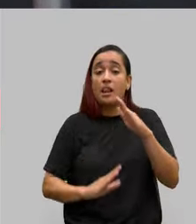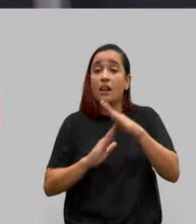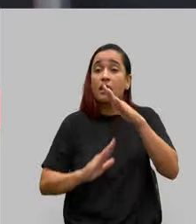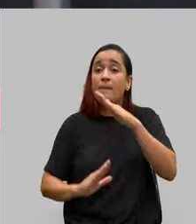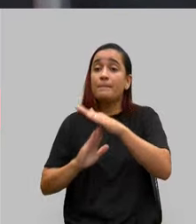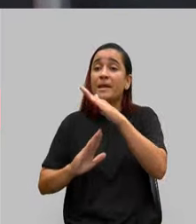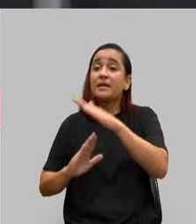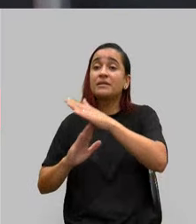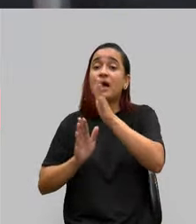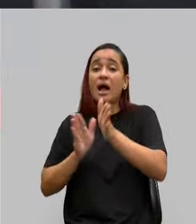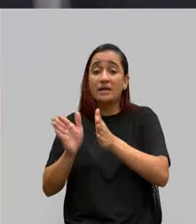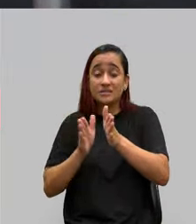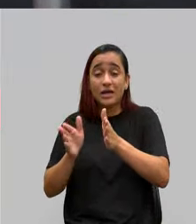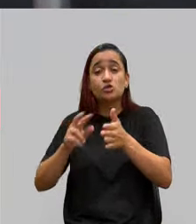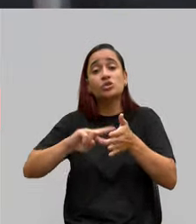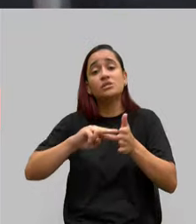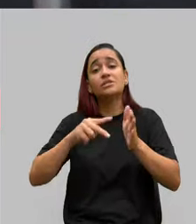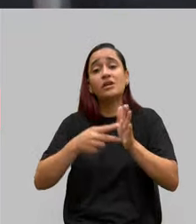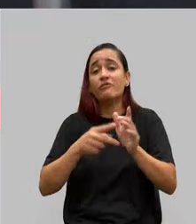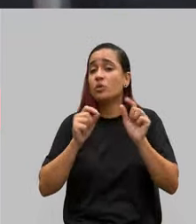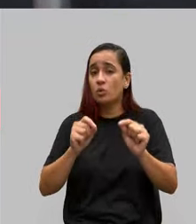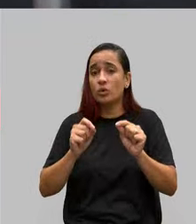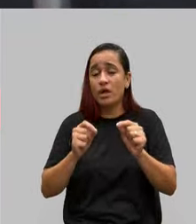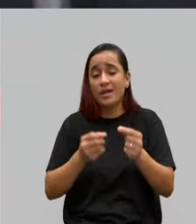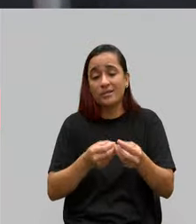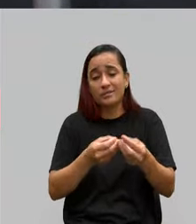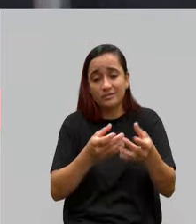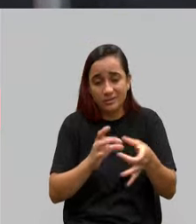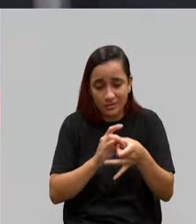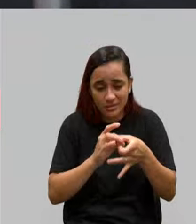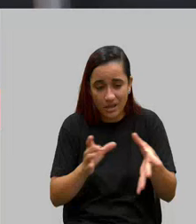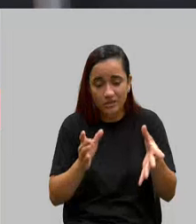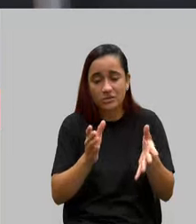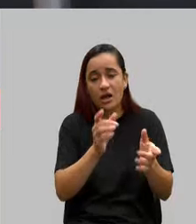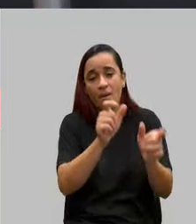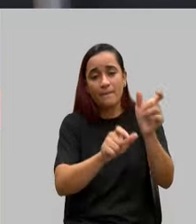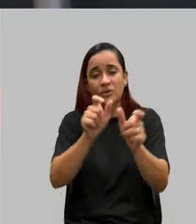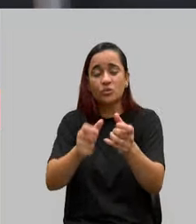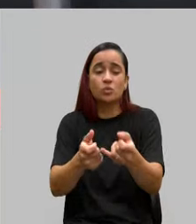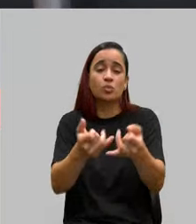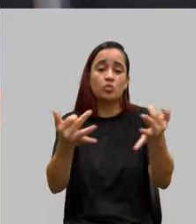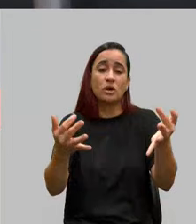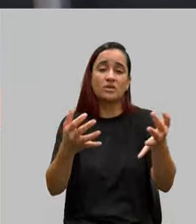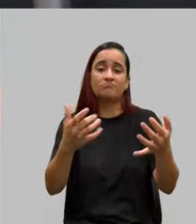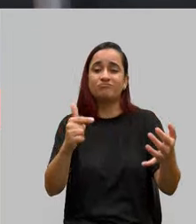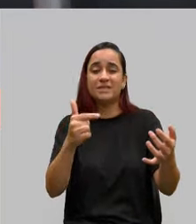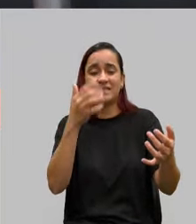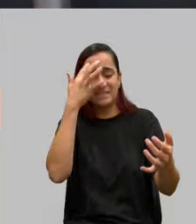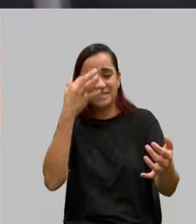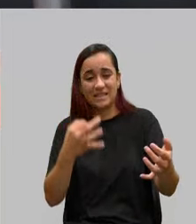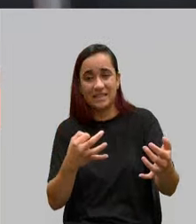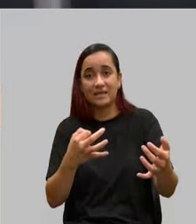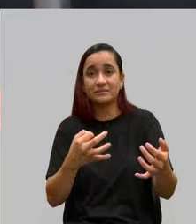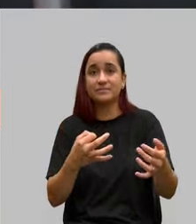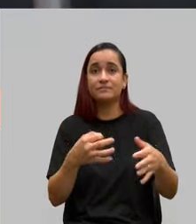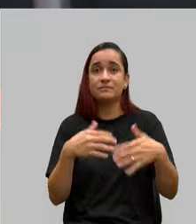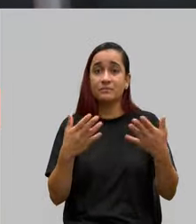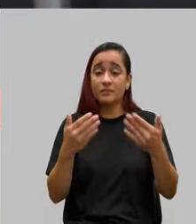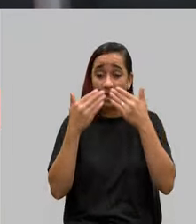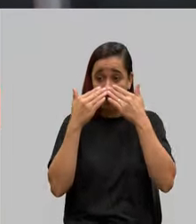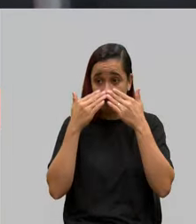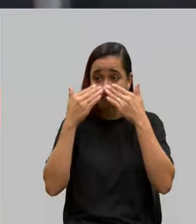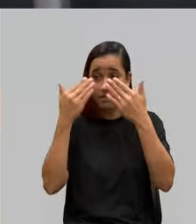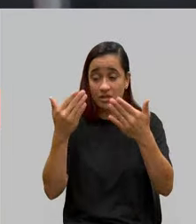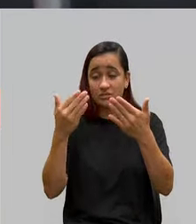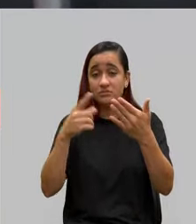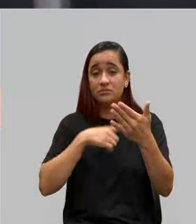é deixar que muitos vaguem num deserto de incertezas ficando a ver logo ali na sua frente